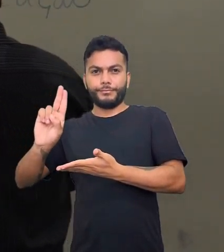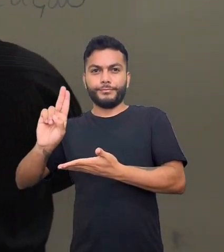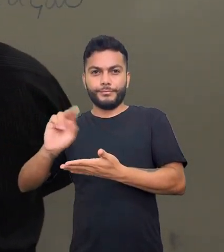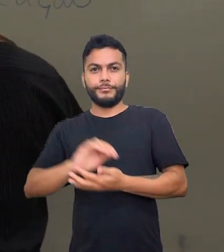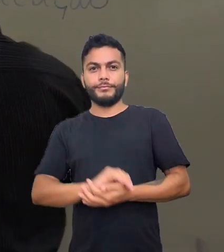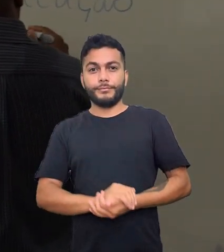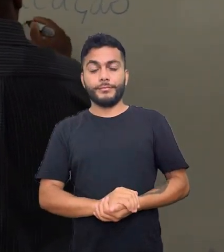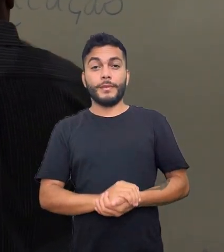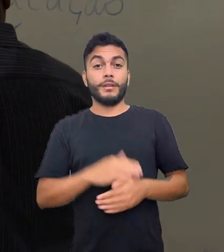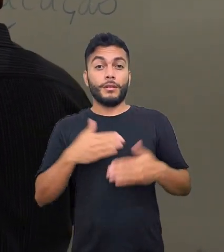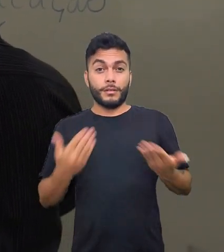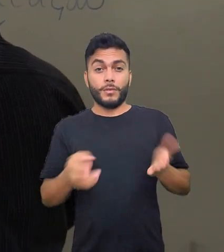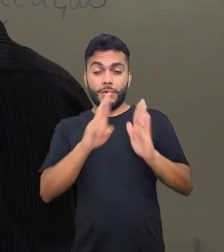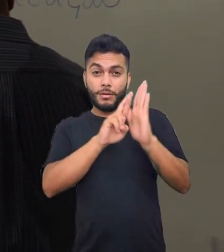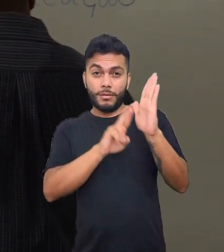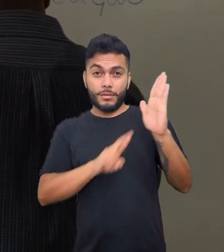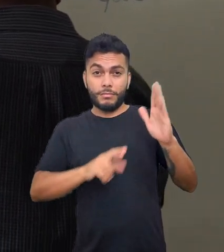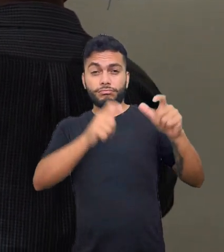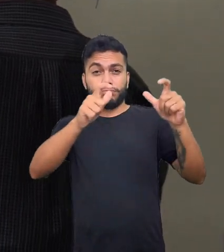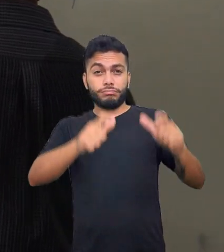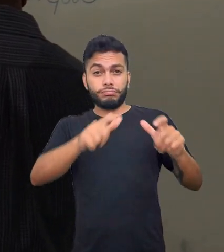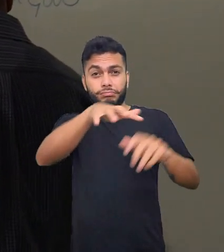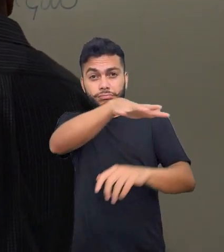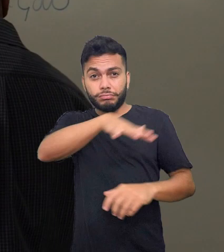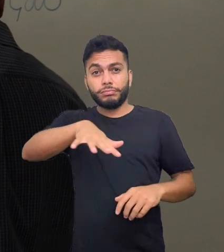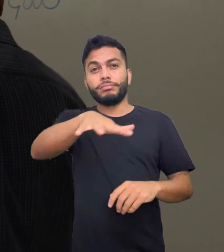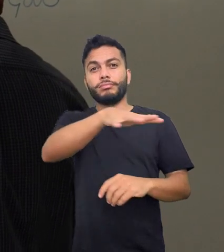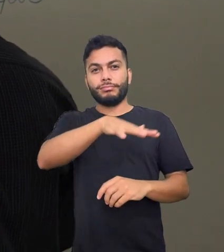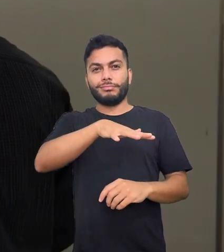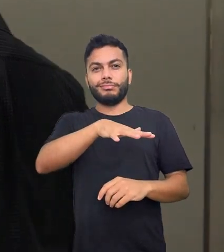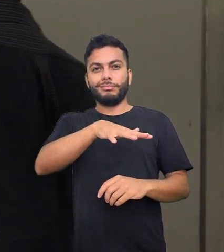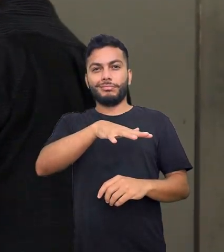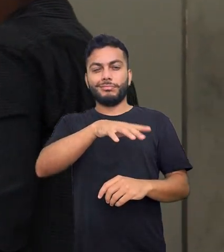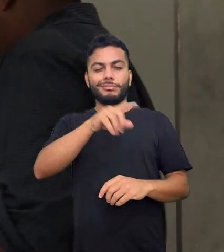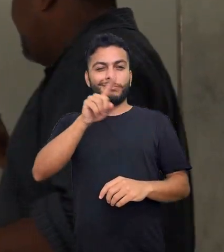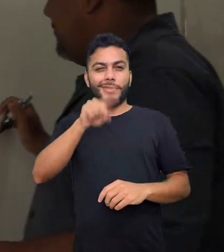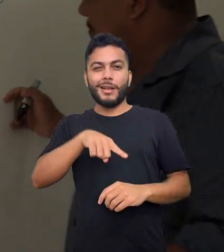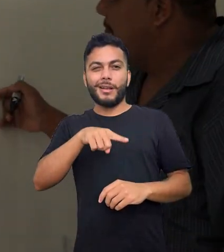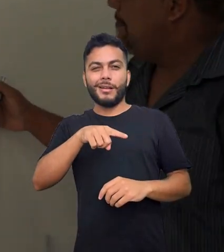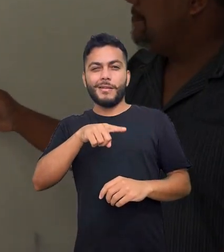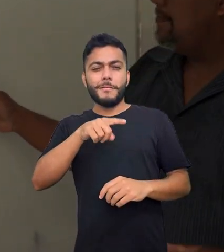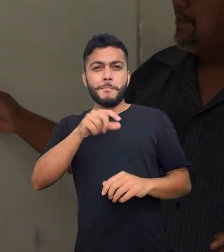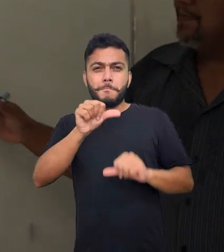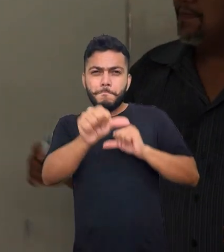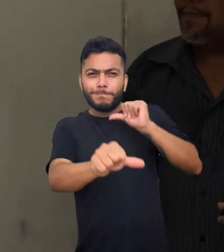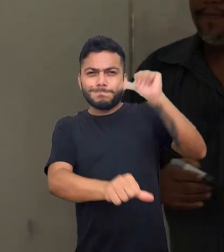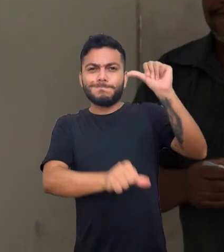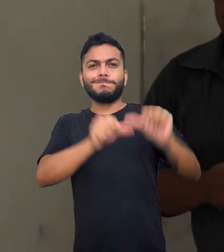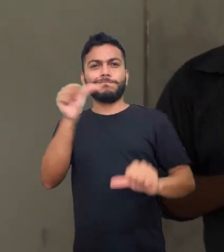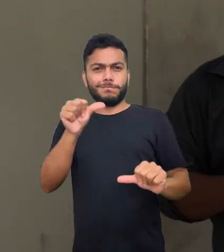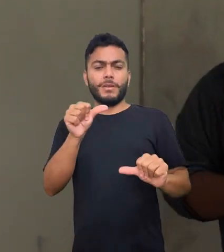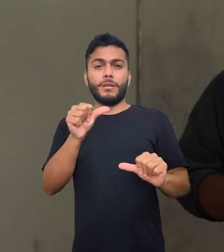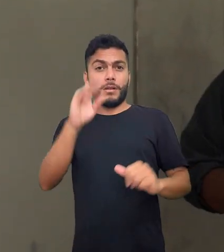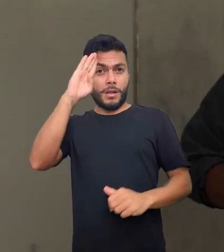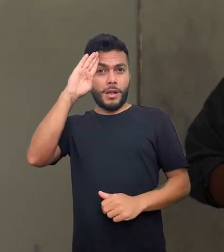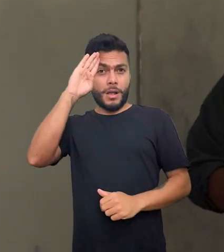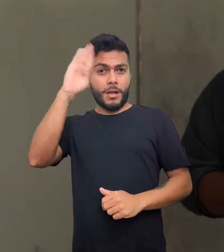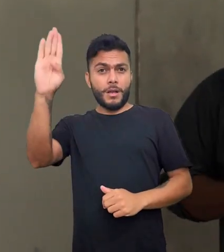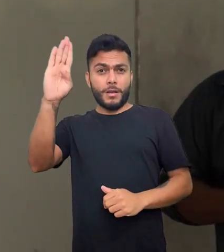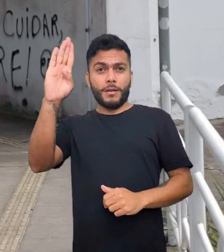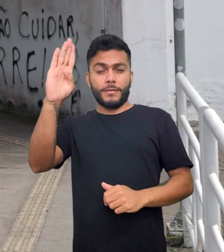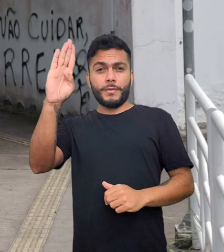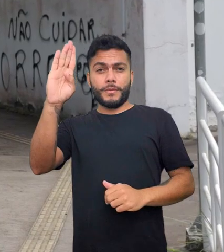muito transformador, principalmente do ponto de vista da nossa autorreferência. Eu não me sabia negro e, a partir de acessar esse